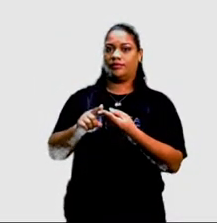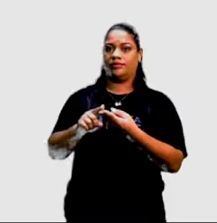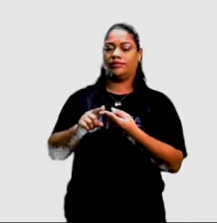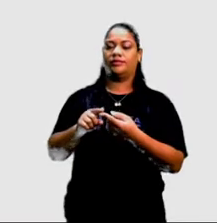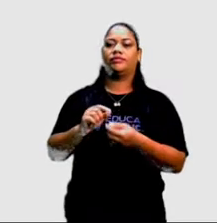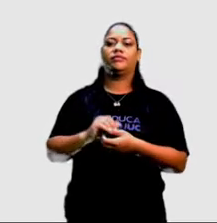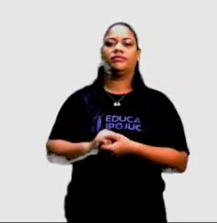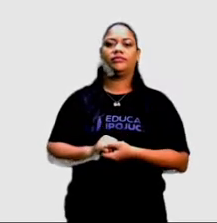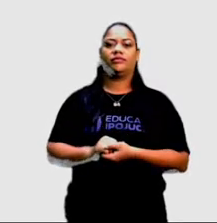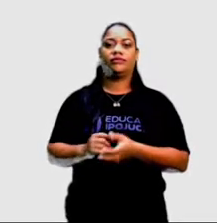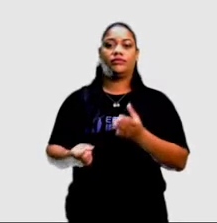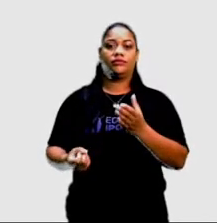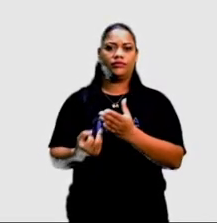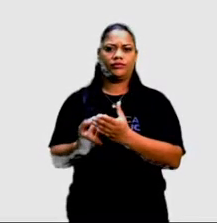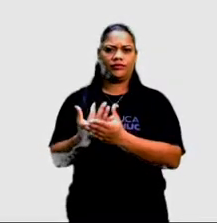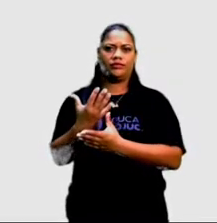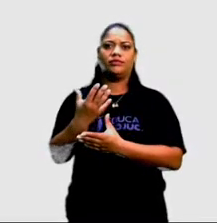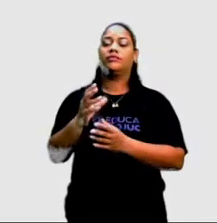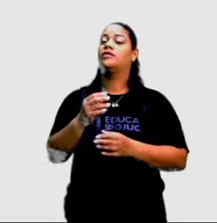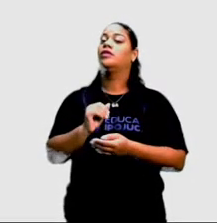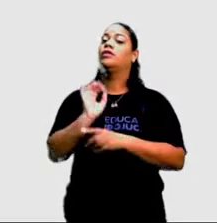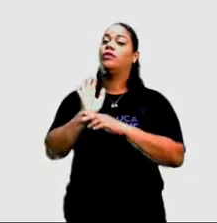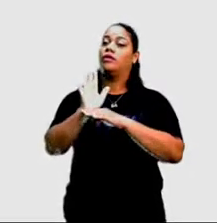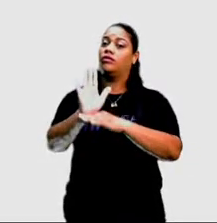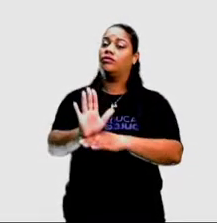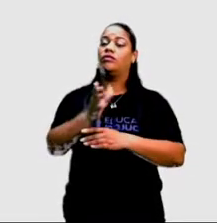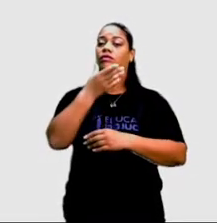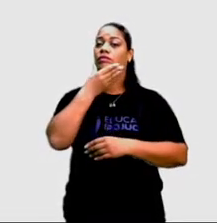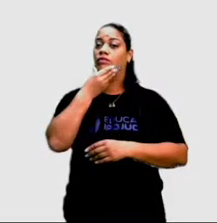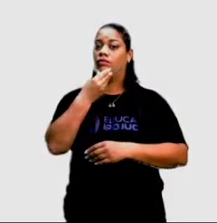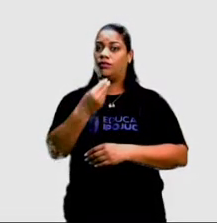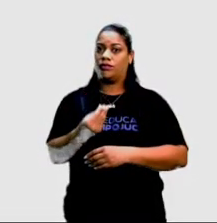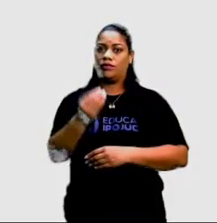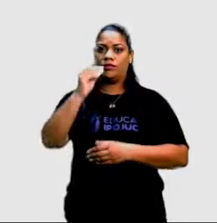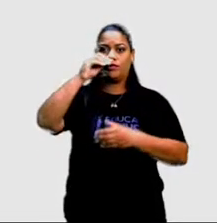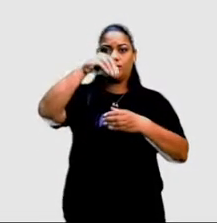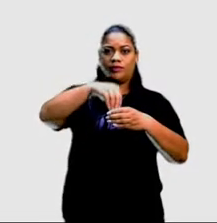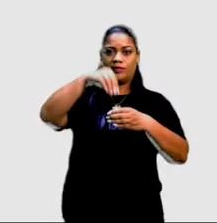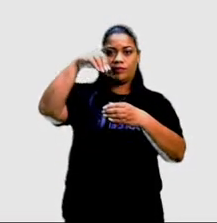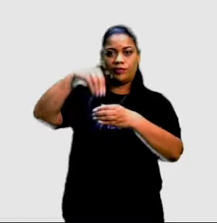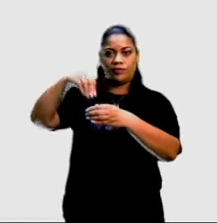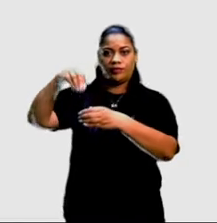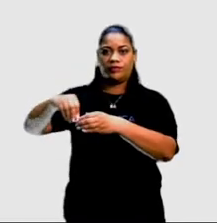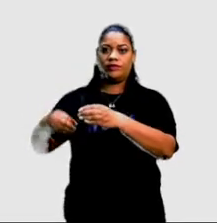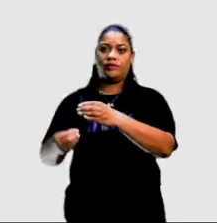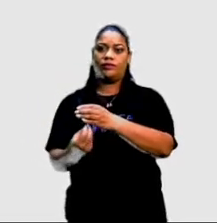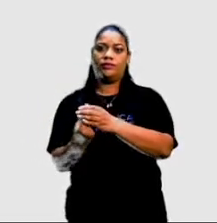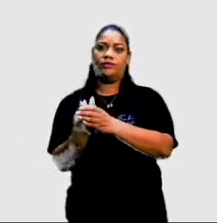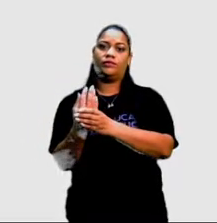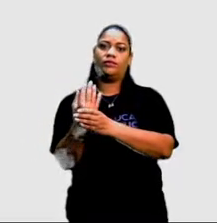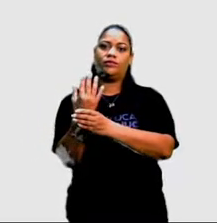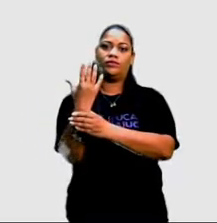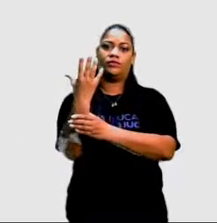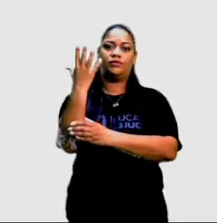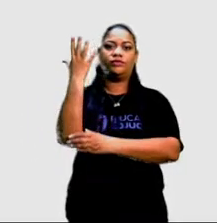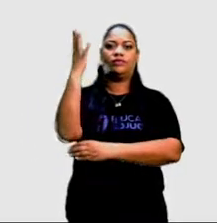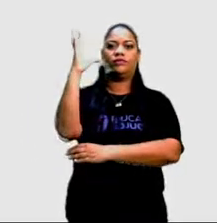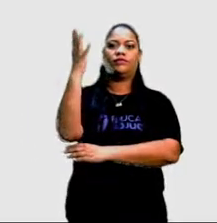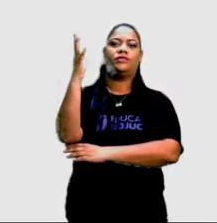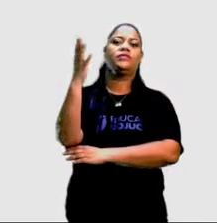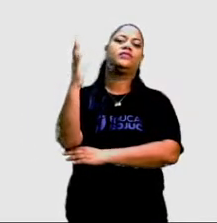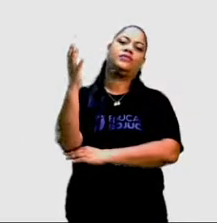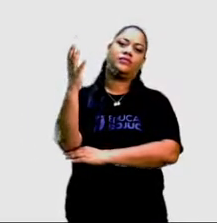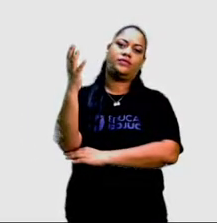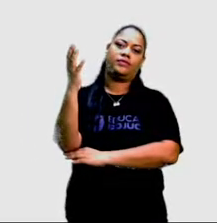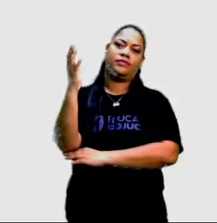juntamente com o auxílio do homem, onde ele vai lá, planta as arvorezinhas e